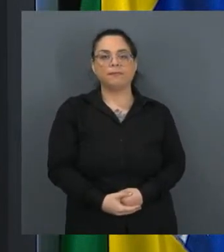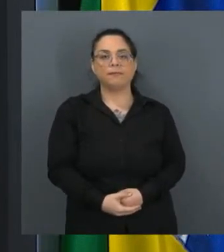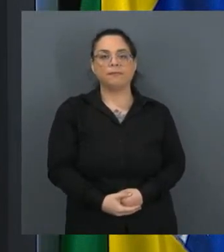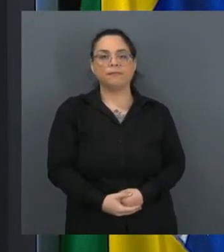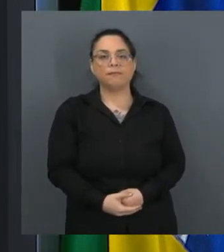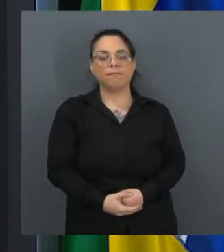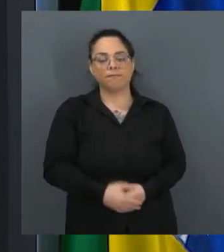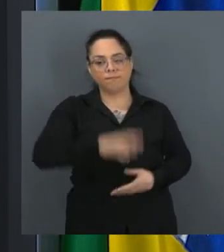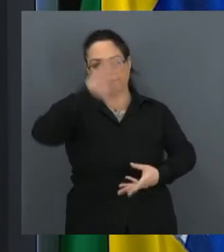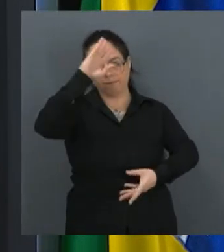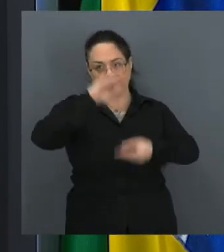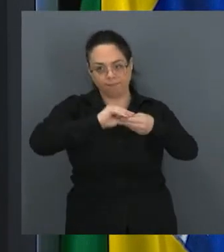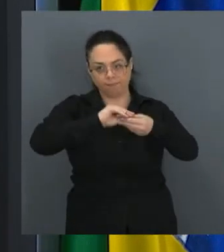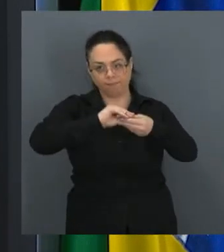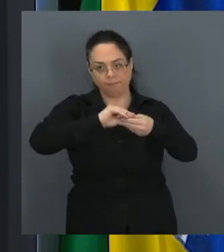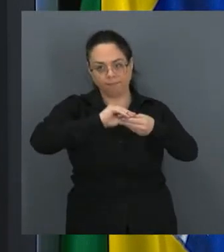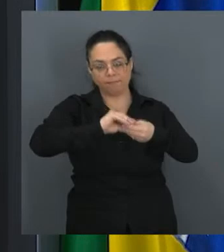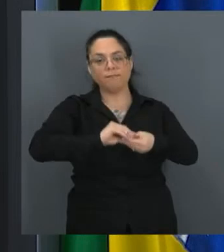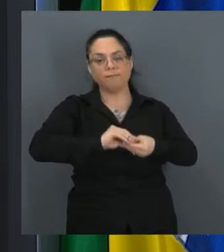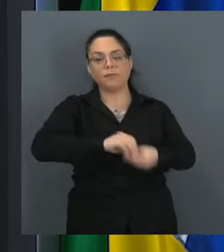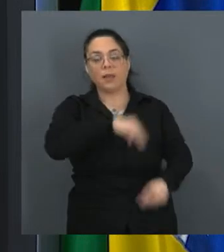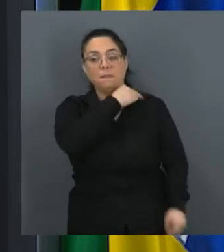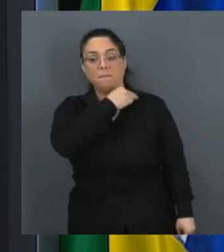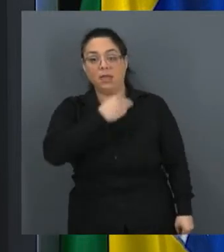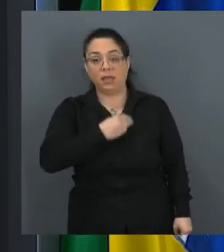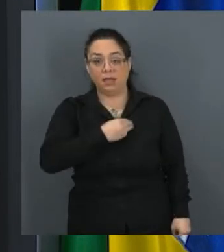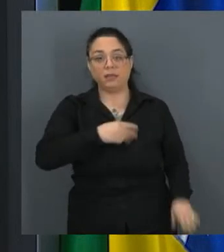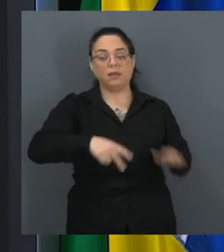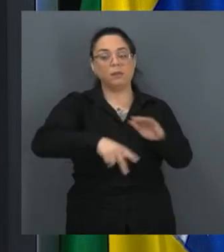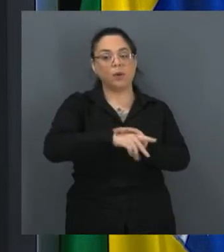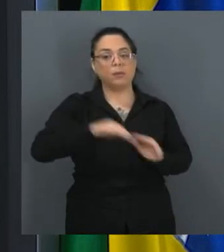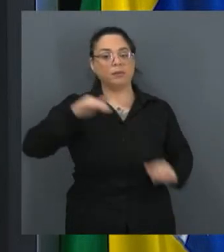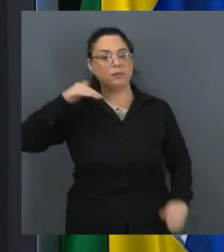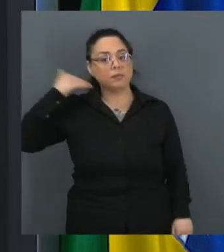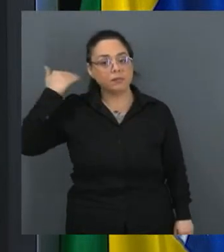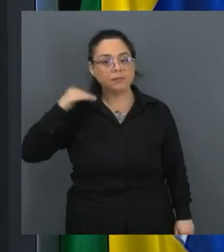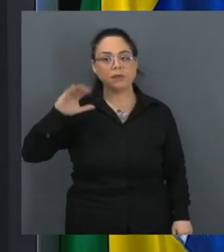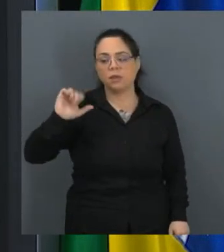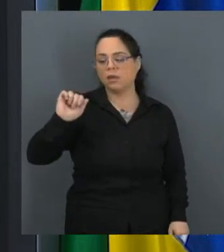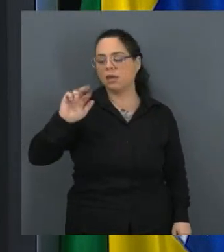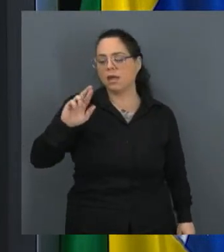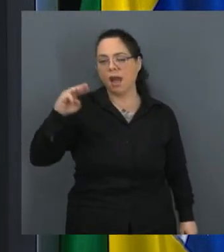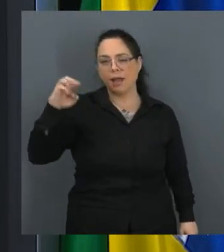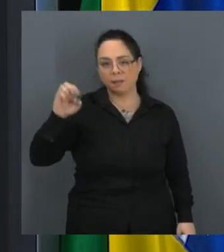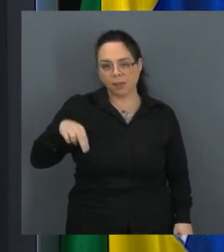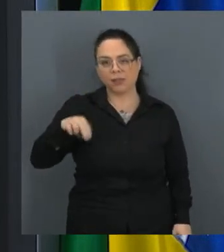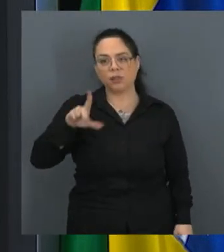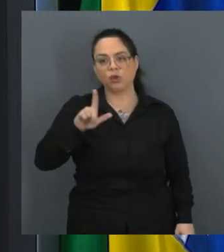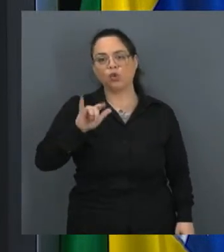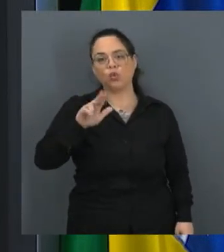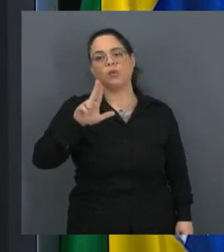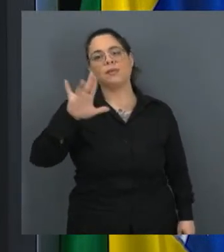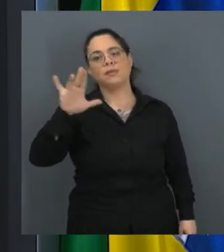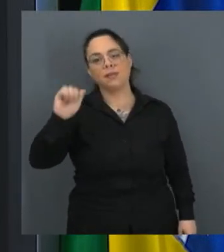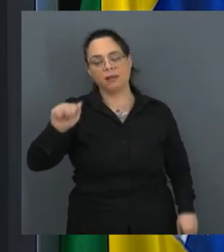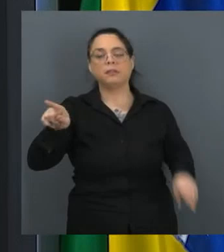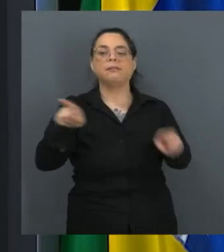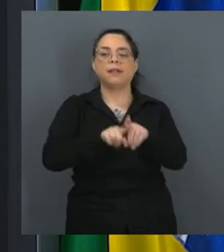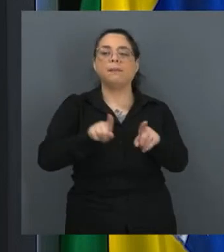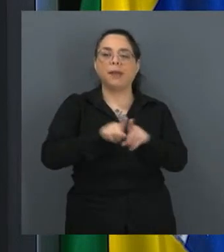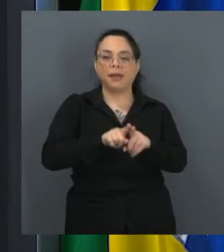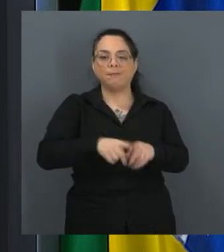Para concluir, senhor presidente, a ministra Carmen Lúcia participou de outro episódio de abuso de